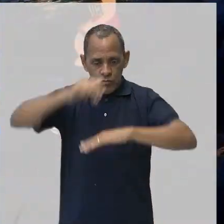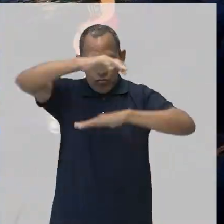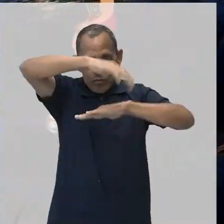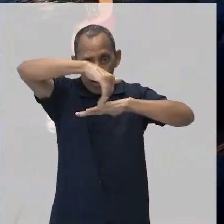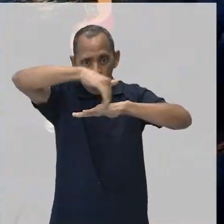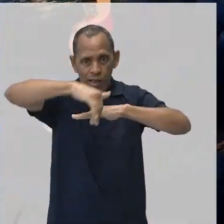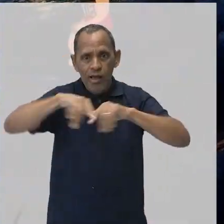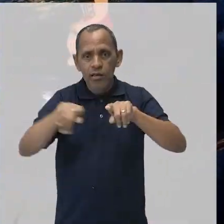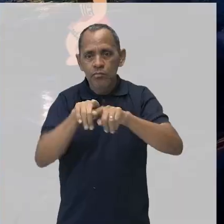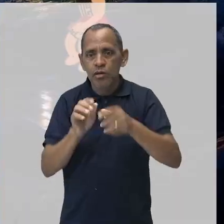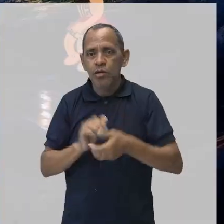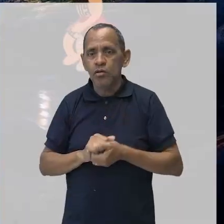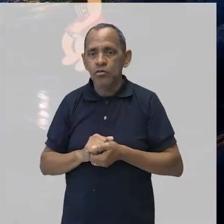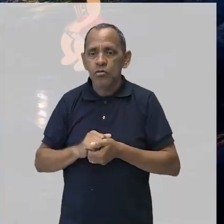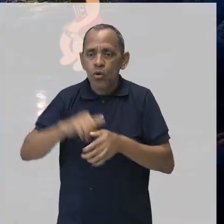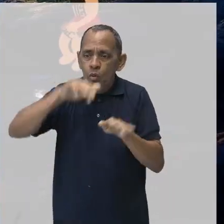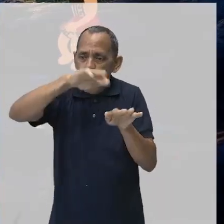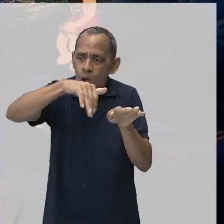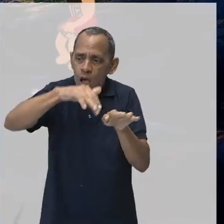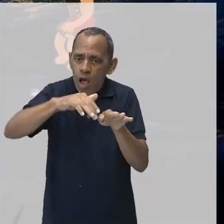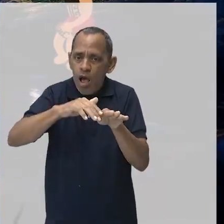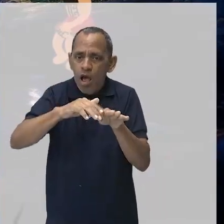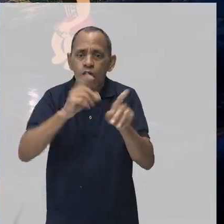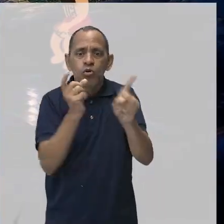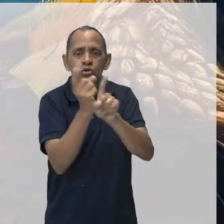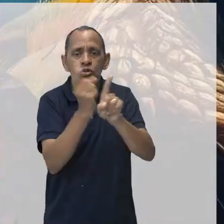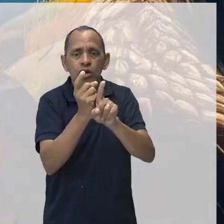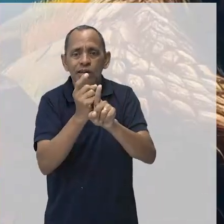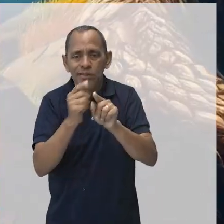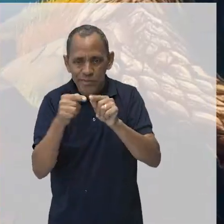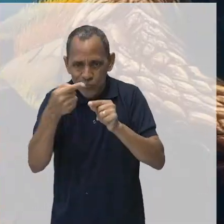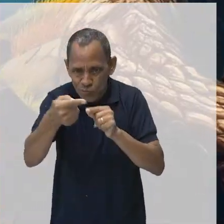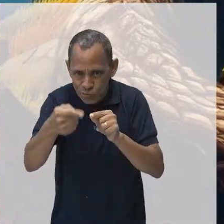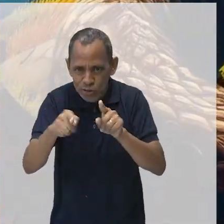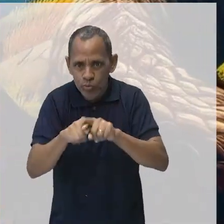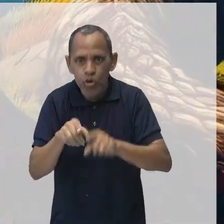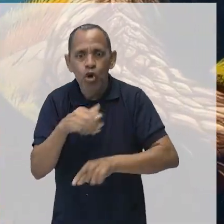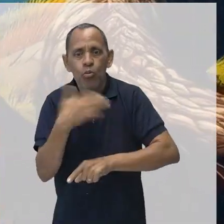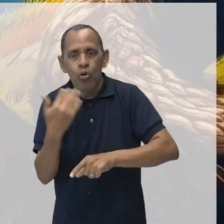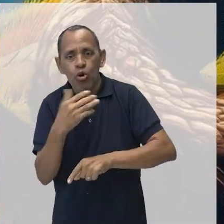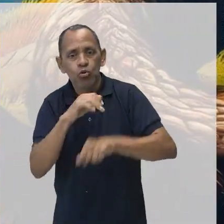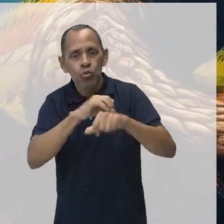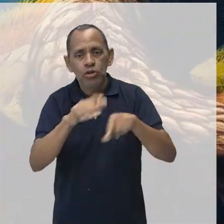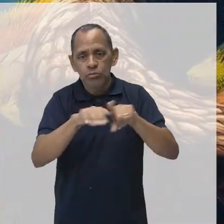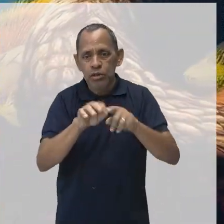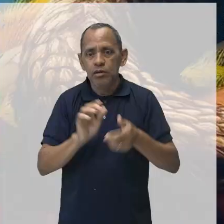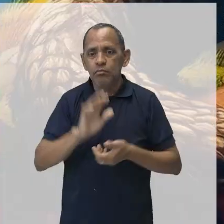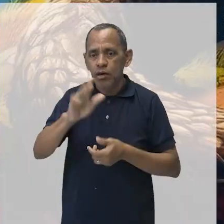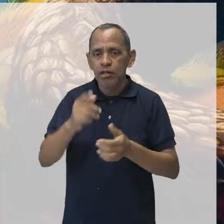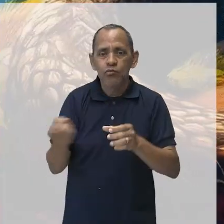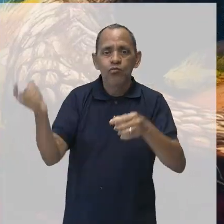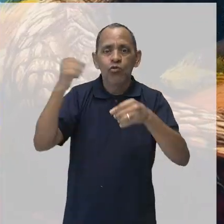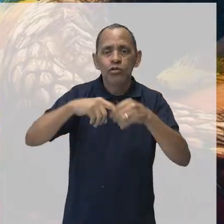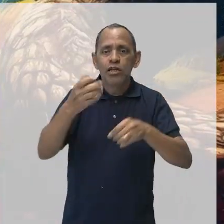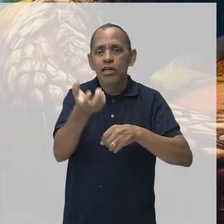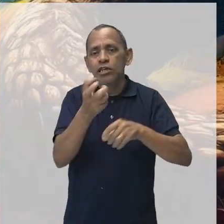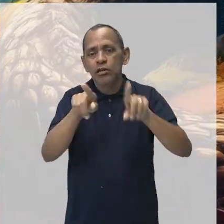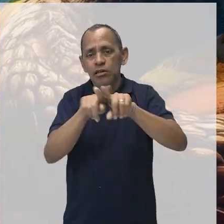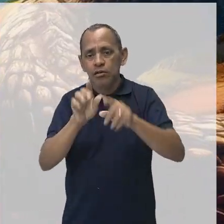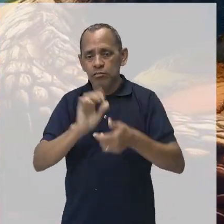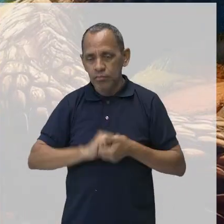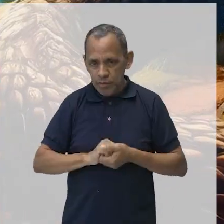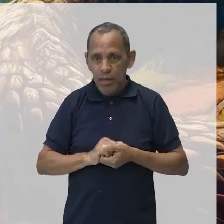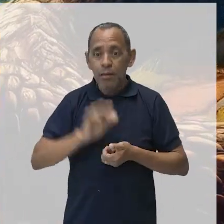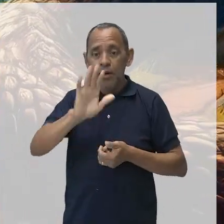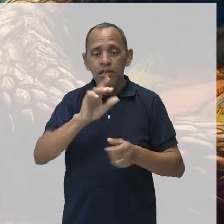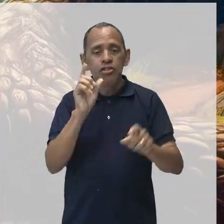Tempos depois, encontraram a morte e as doenças. Tentaram voltar, mas a passagem estava fechada e guardada